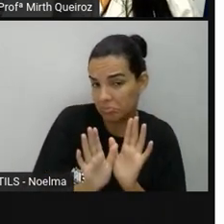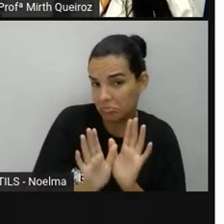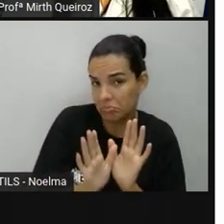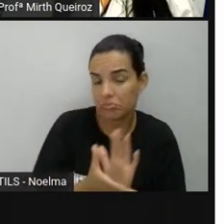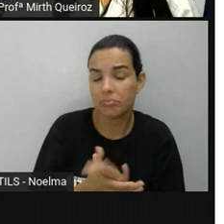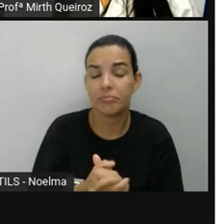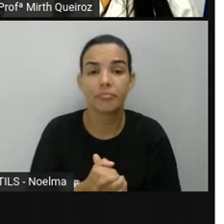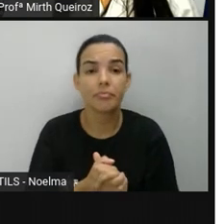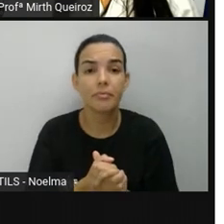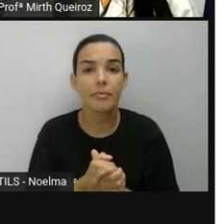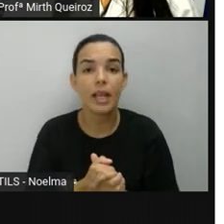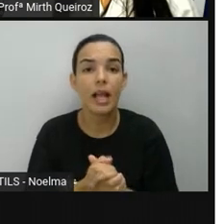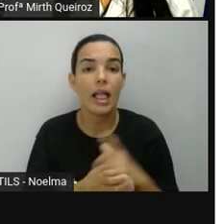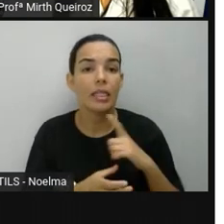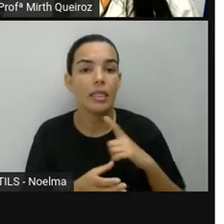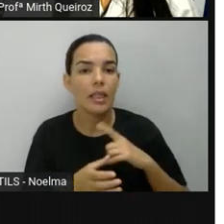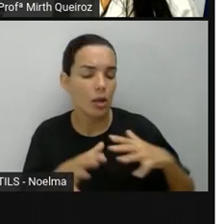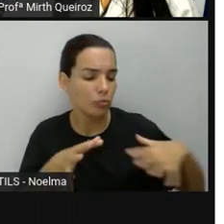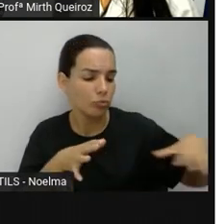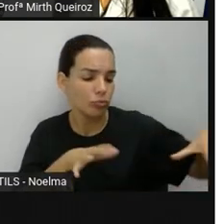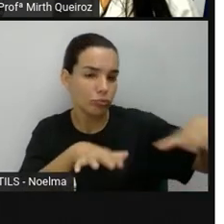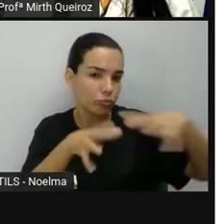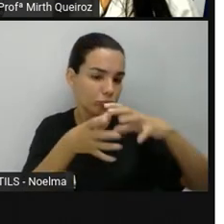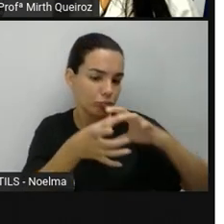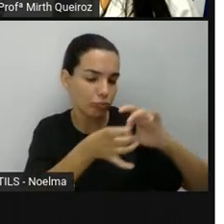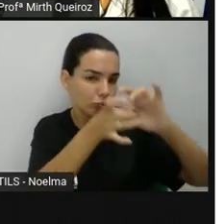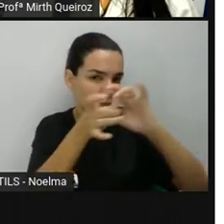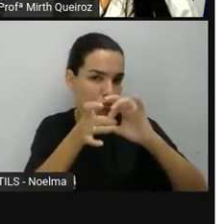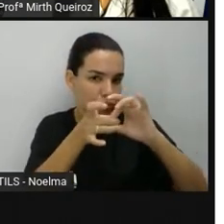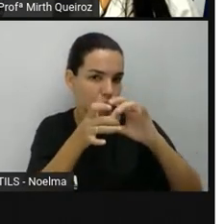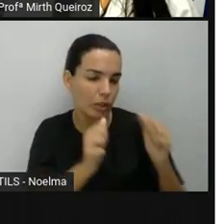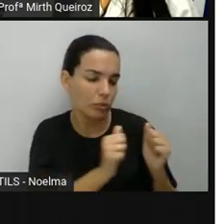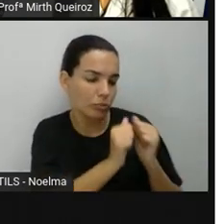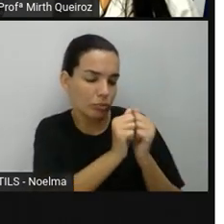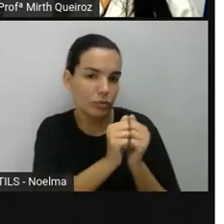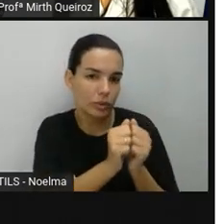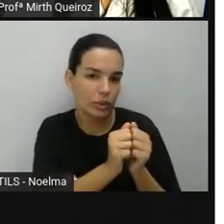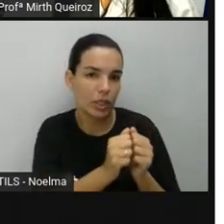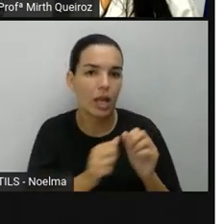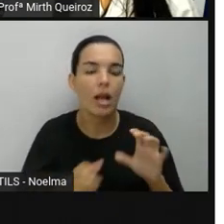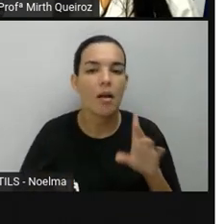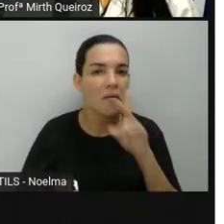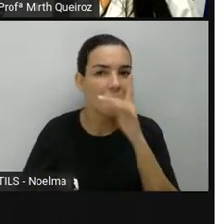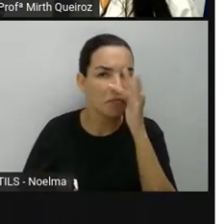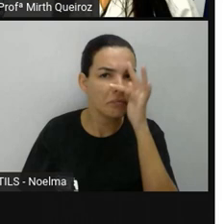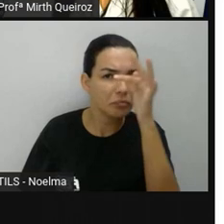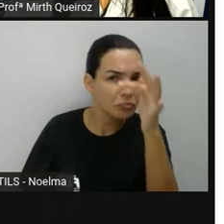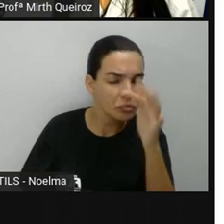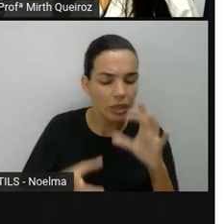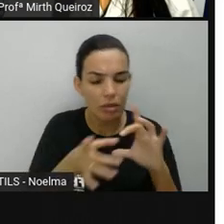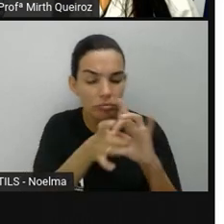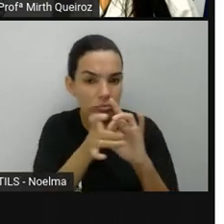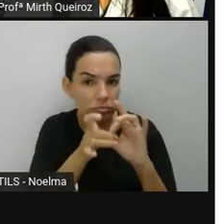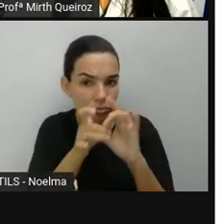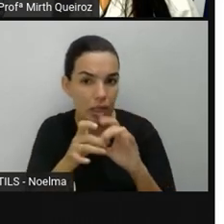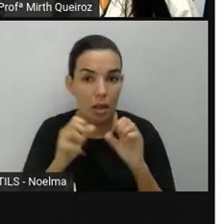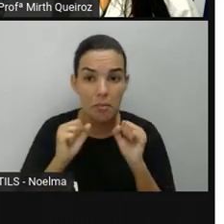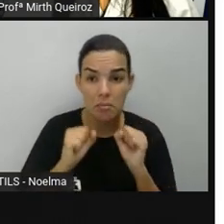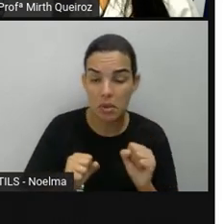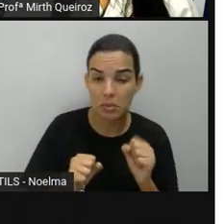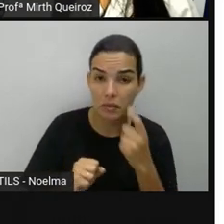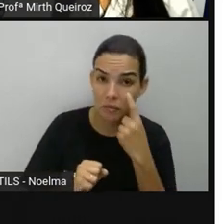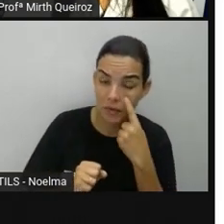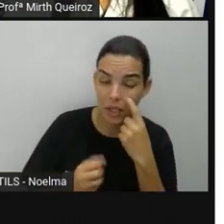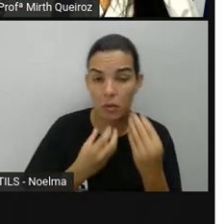ou fracos, né? As interações que vão formar esses laços sociais, e a depender do tipo de interação que a gente